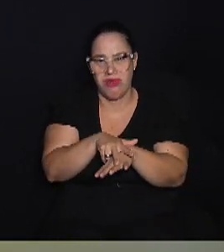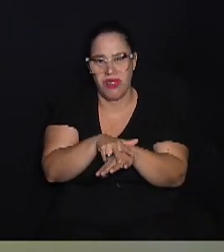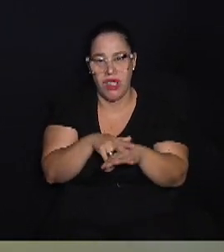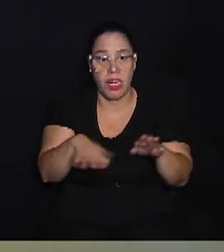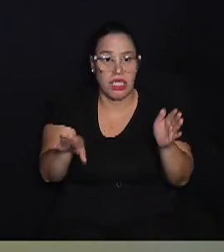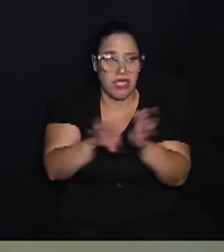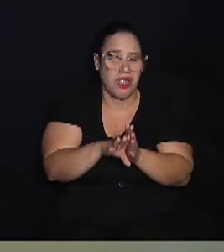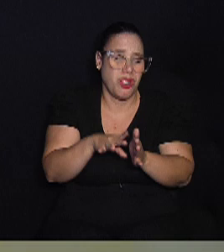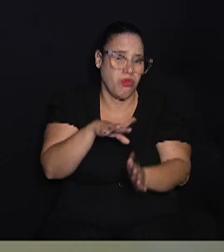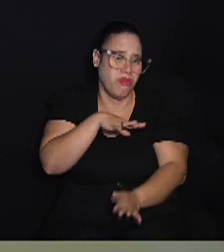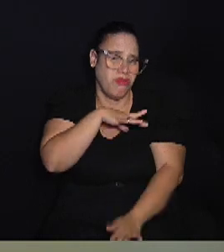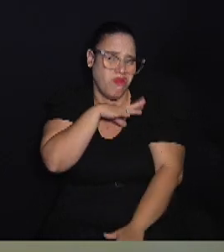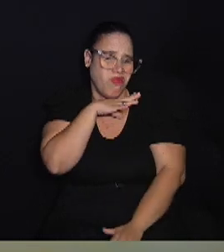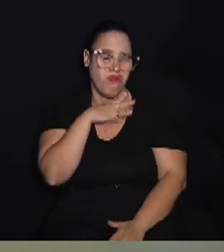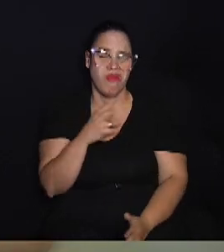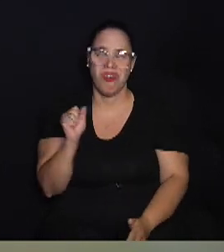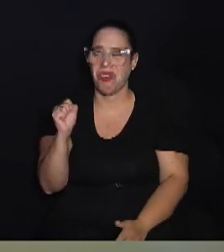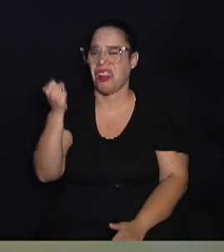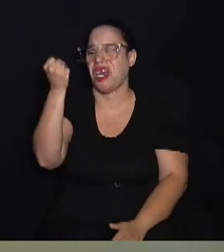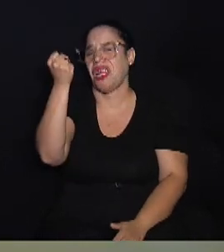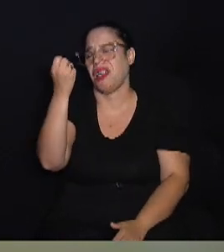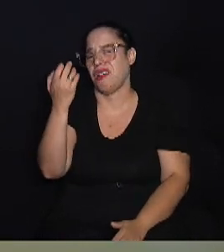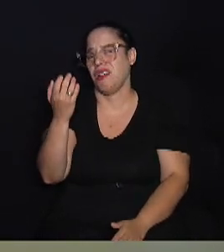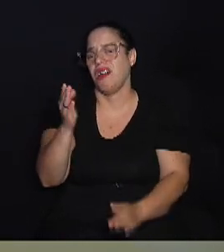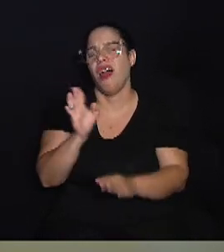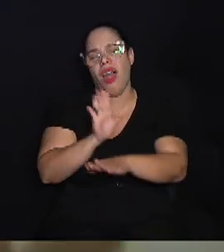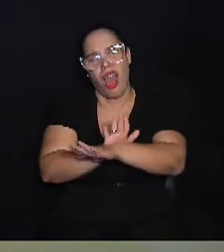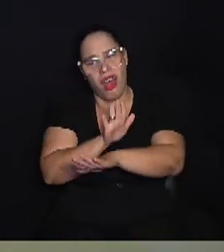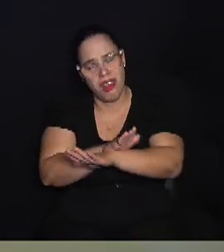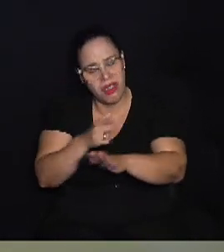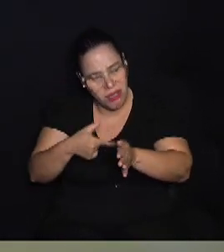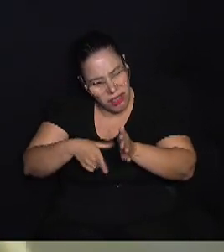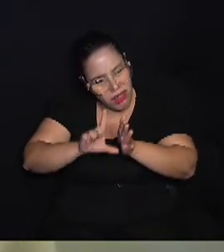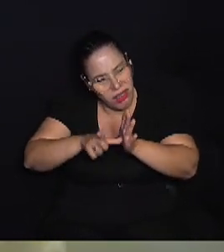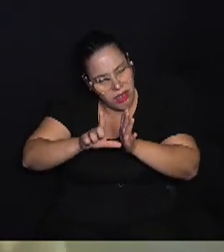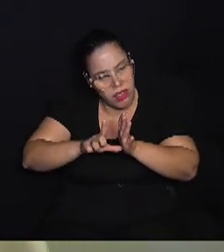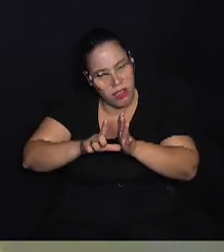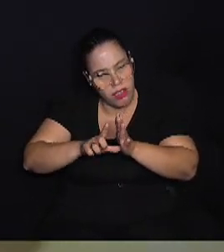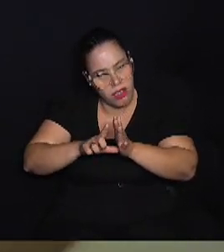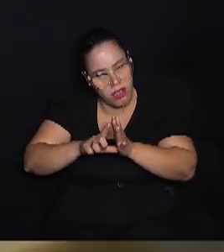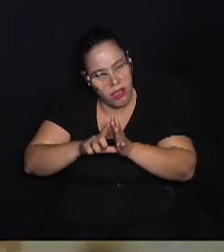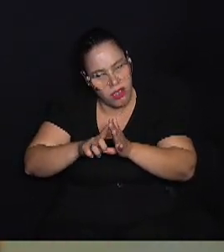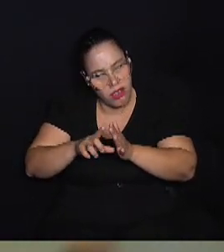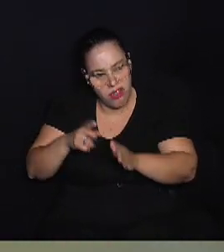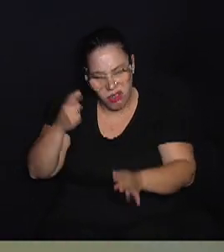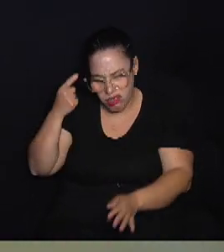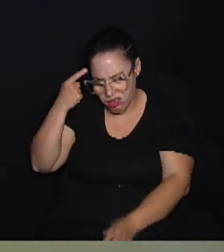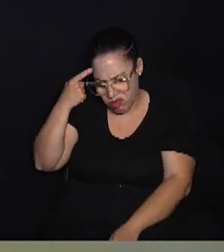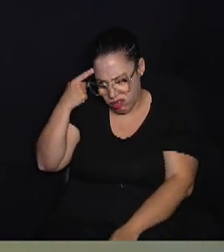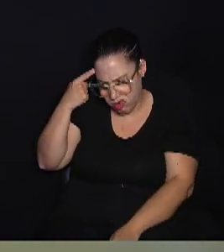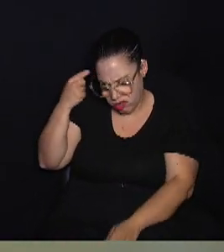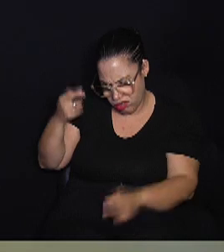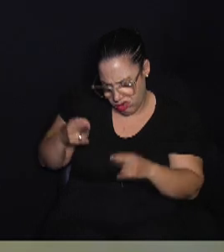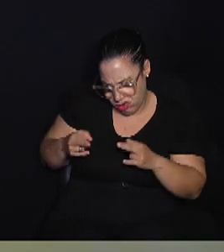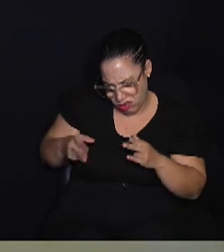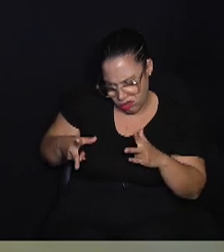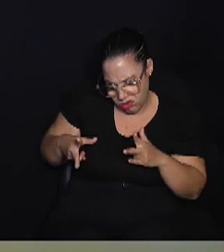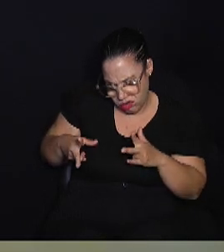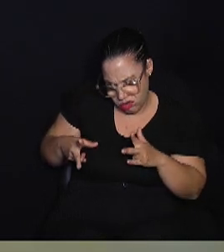forma tão grave. Procurar ajuda antes. Sentiu diferença na sua cognição, na sua cabeça, nos seus pensamentos,